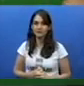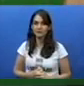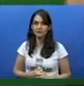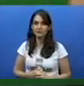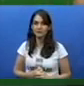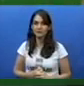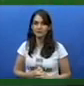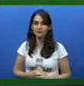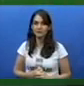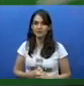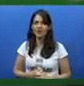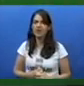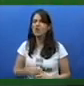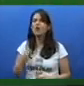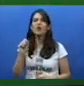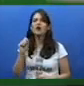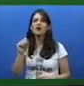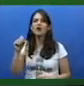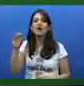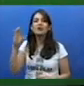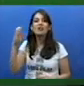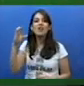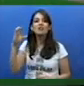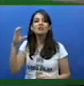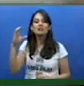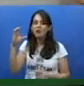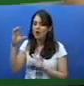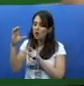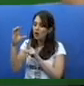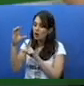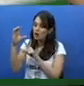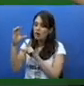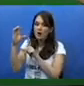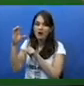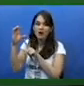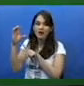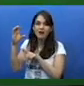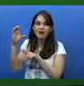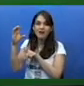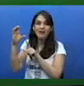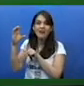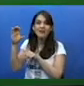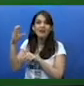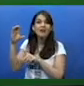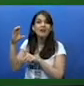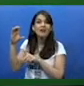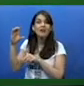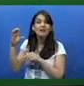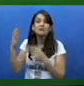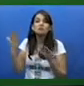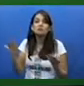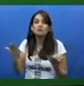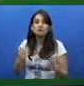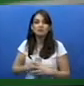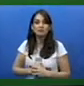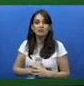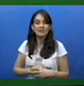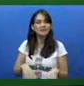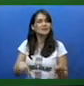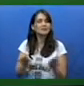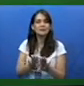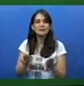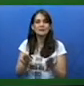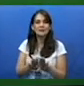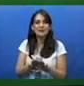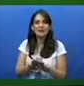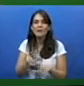E o cedilha? Agora, né, que nós estamos usando ele na apostila. Cedilha é semelhante a